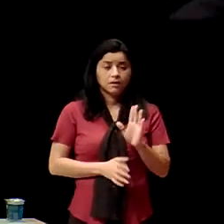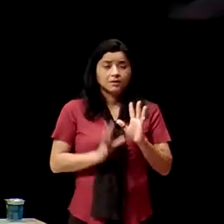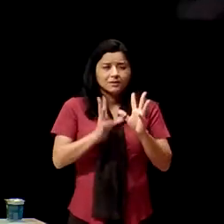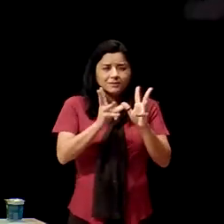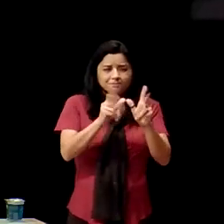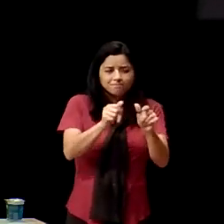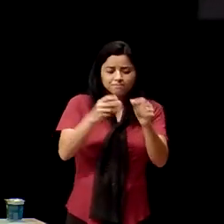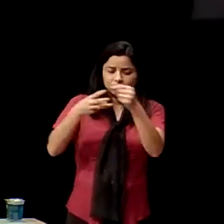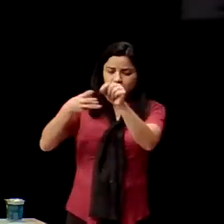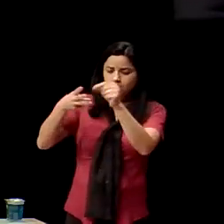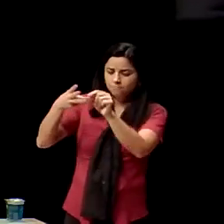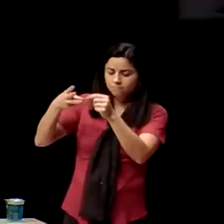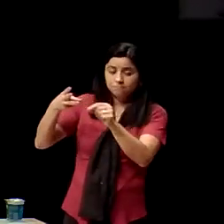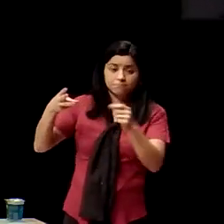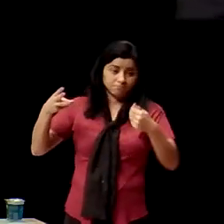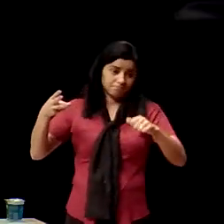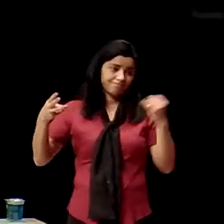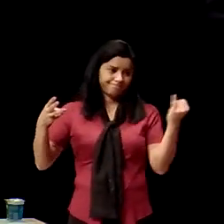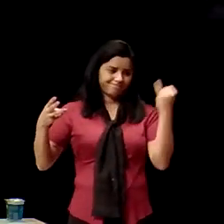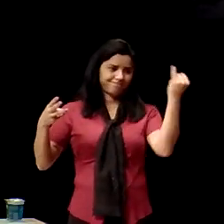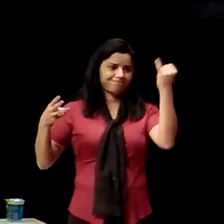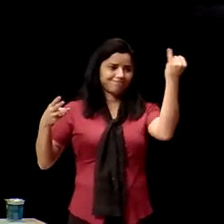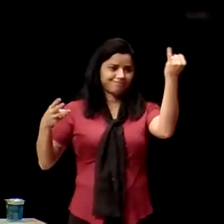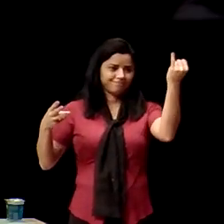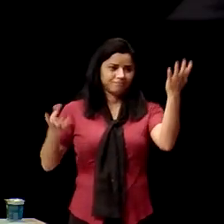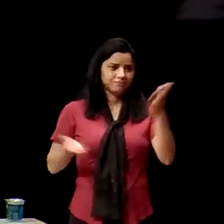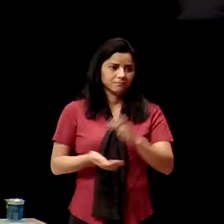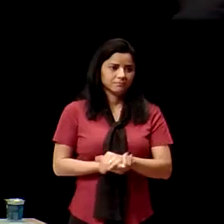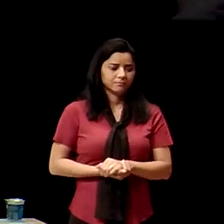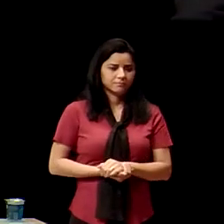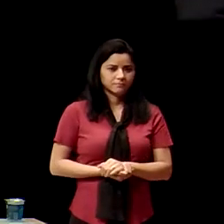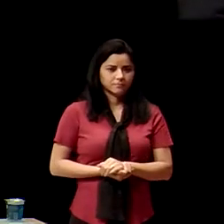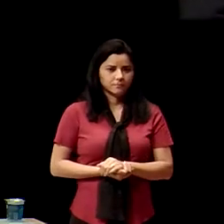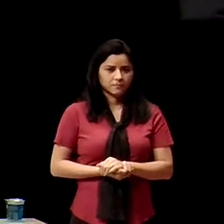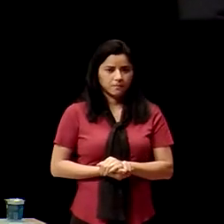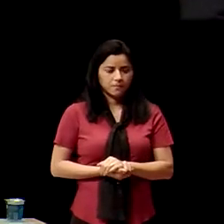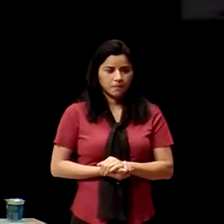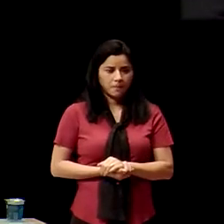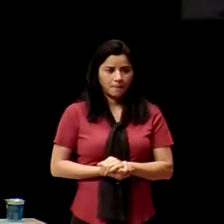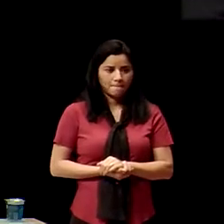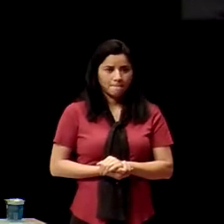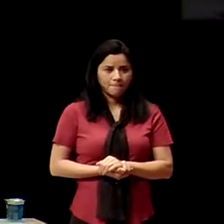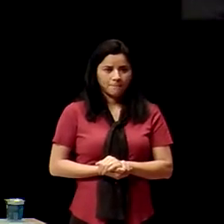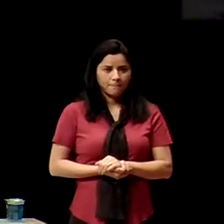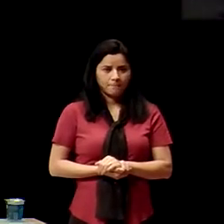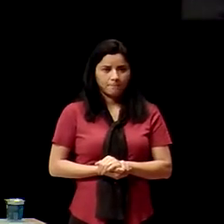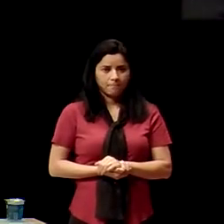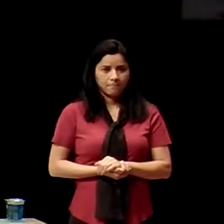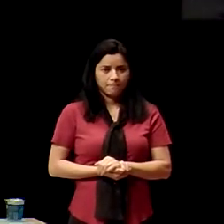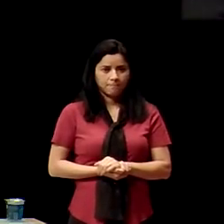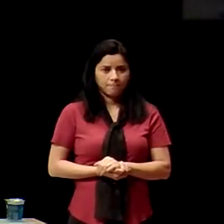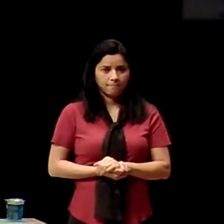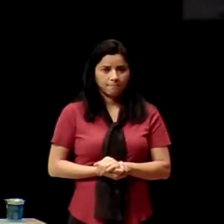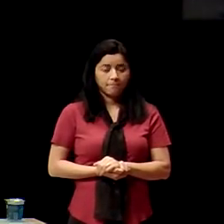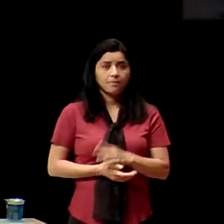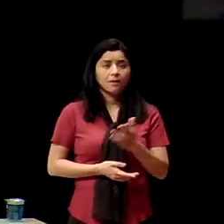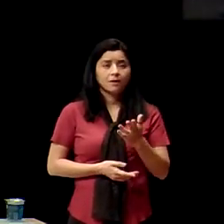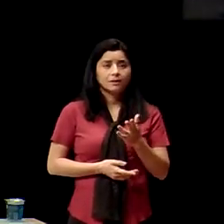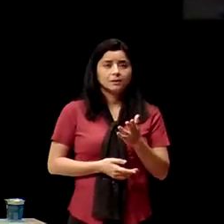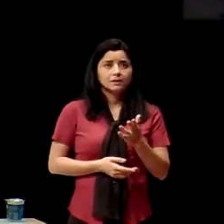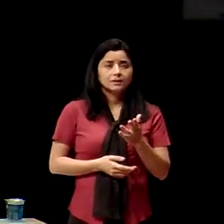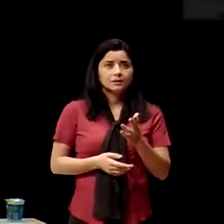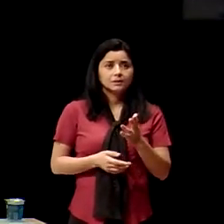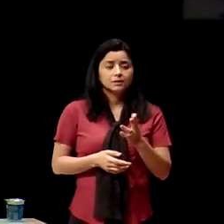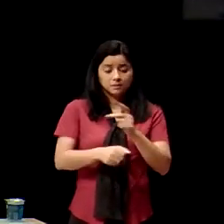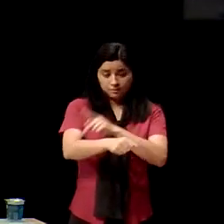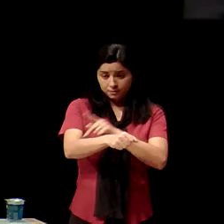esses elementos são necessários. So, regarding social pedagogy as an intellectual system. Então,